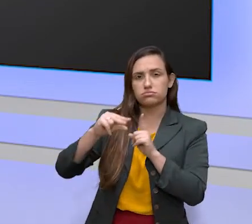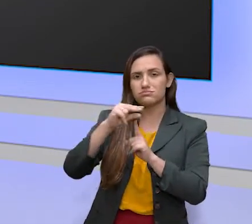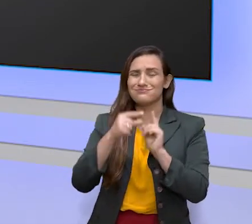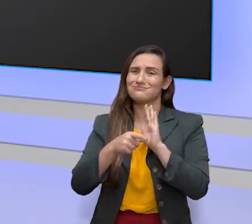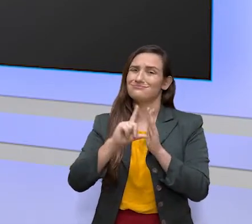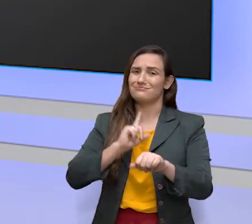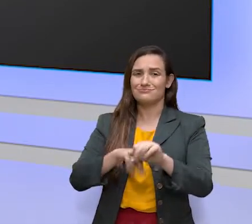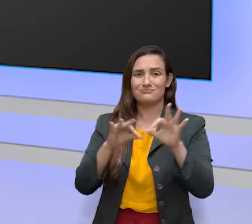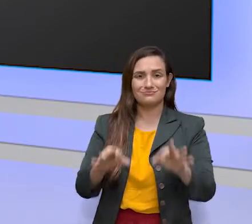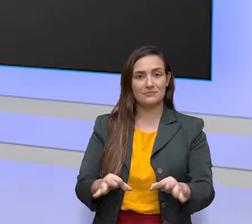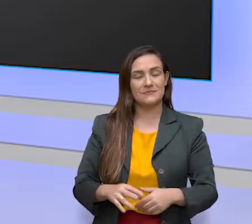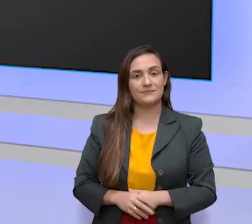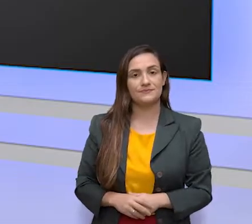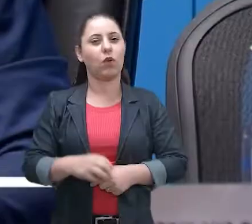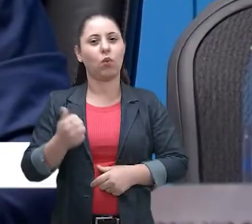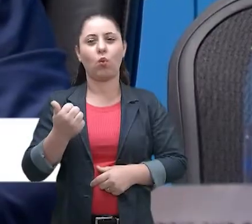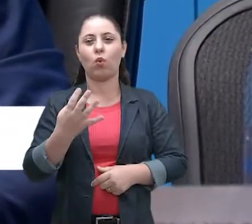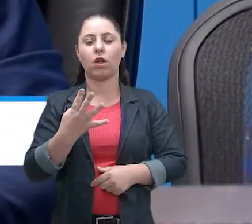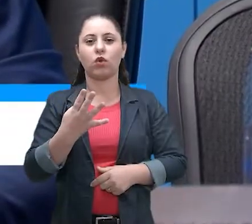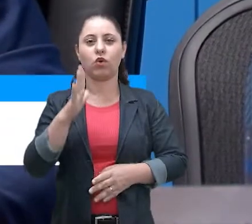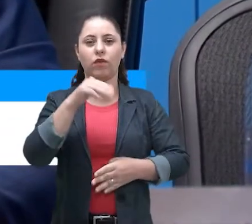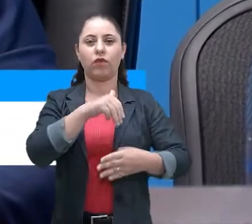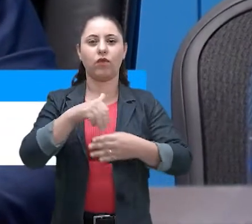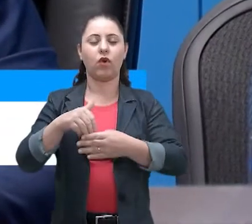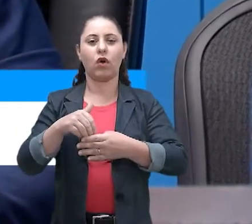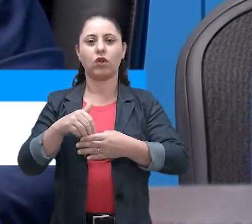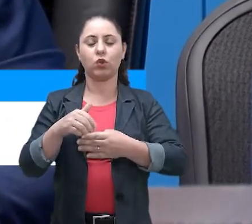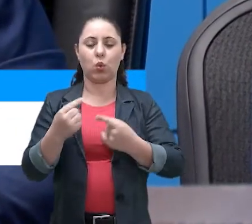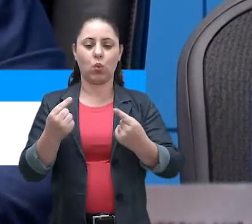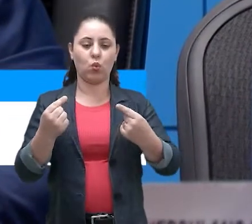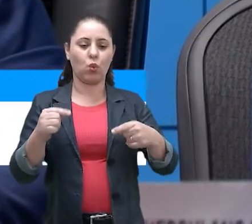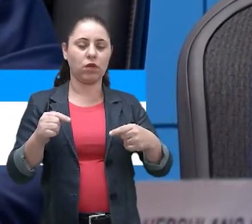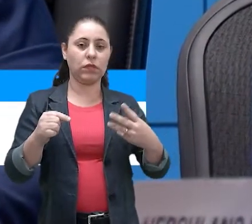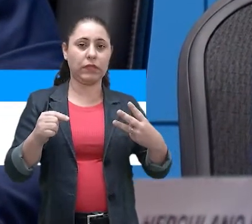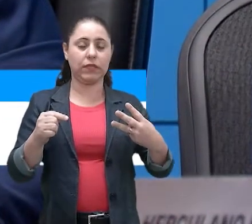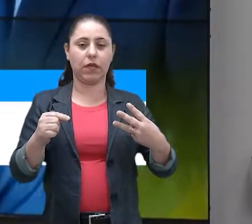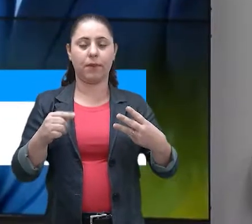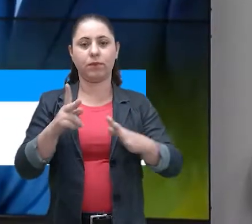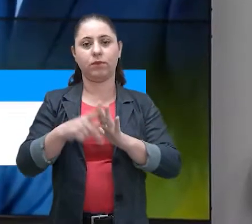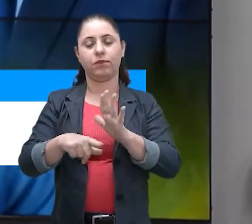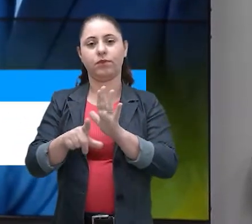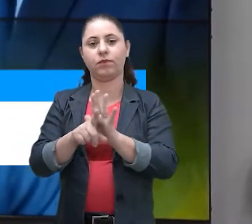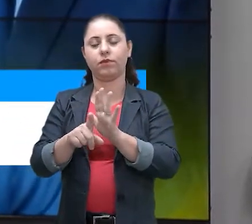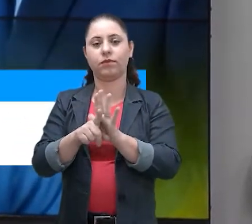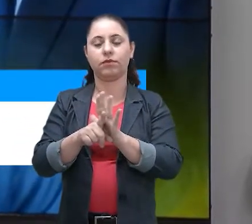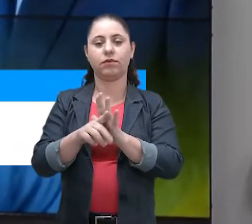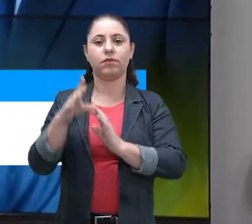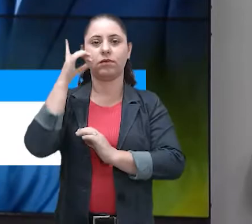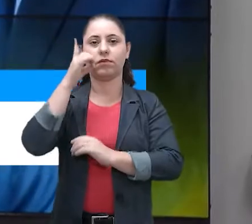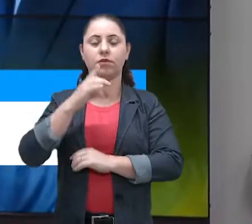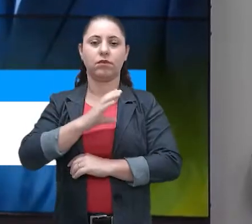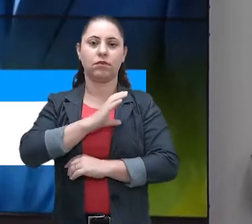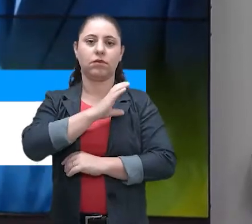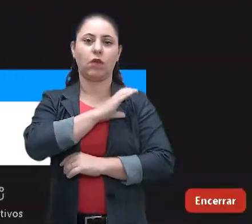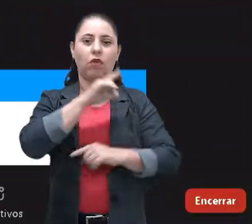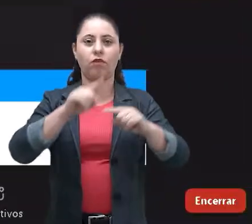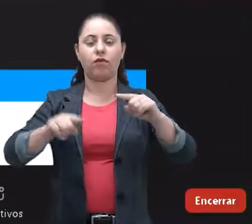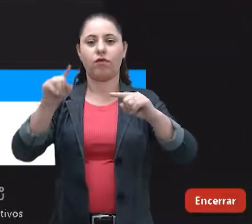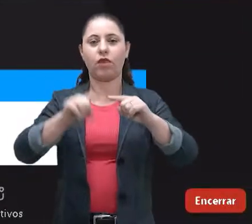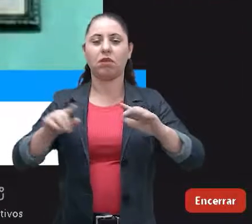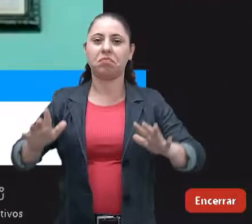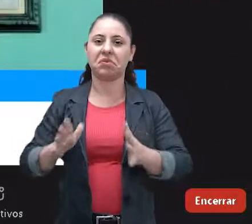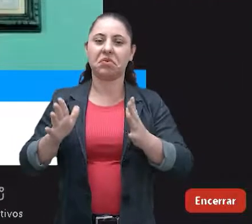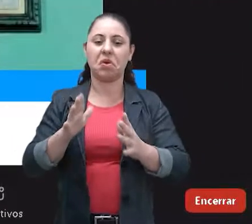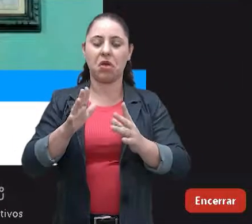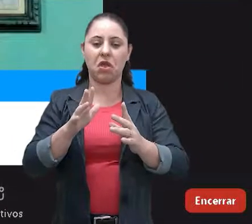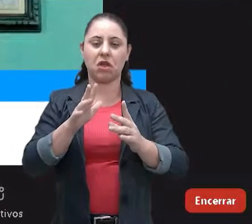à erotização precoce. Com 14 votos favoráveis e 3 contrários, o projeto de lei de autoria do deputado Capitão Contar, que